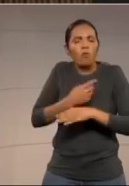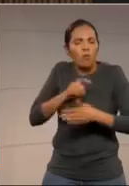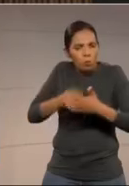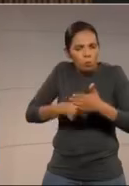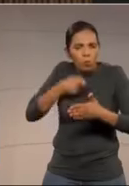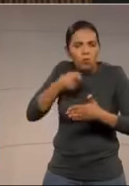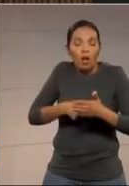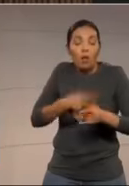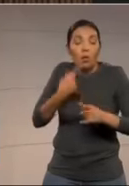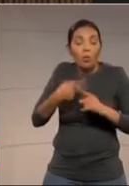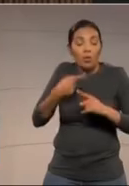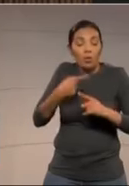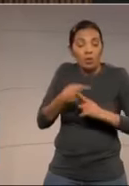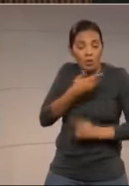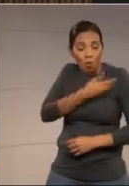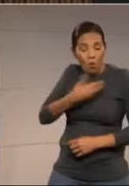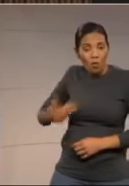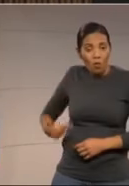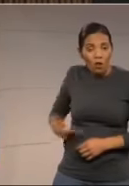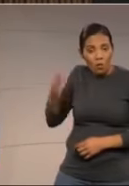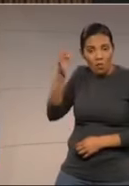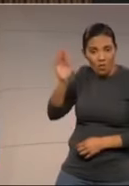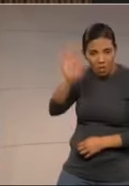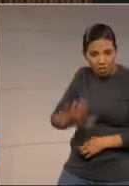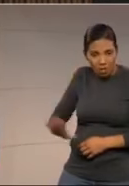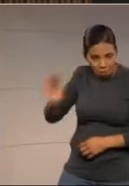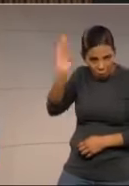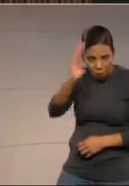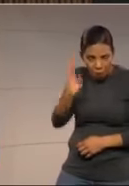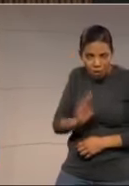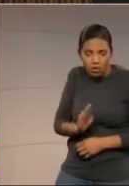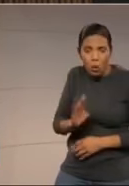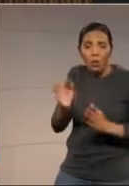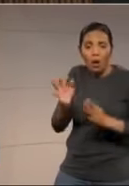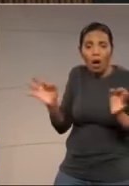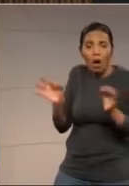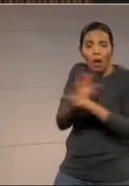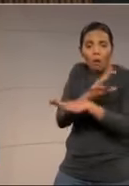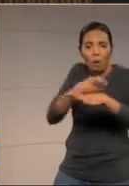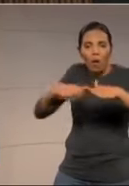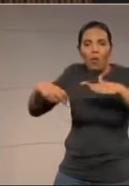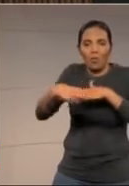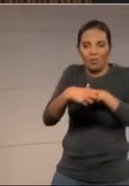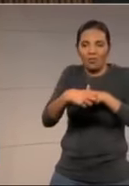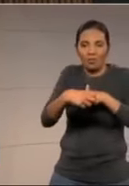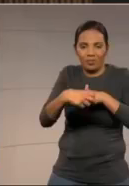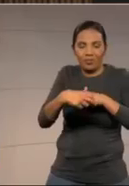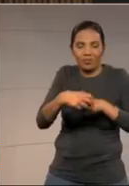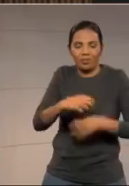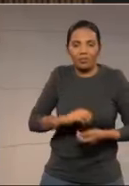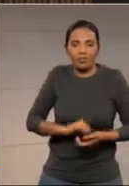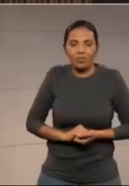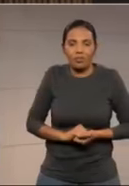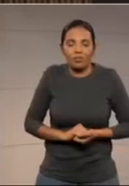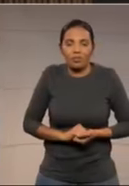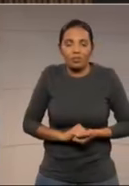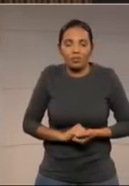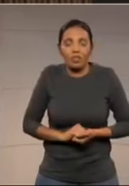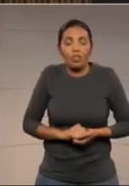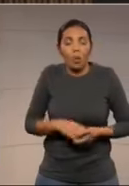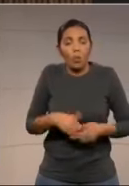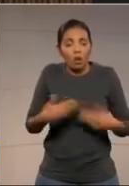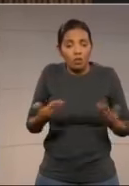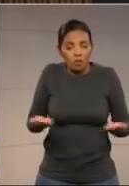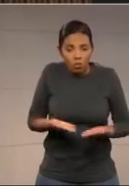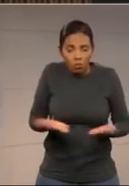governo federal, a desmobilização e o fim dos conselhos participativos e populares. Fica assim o